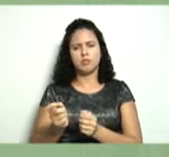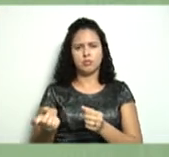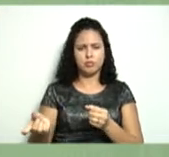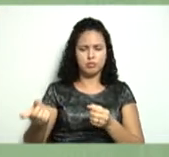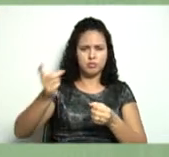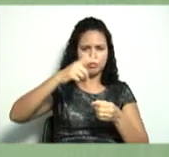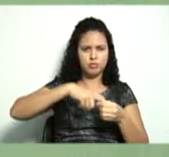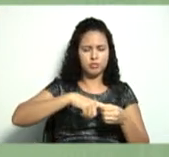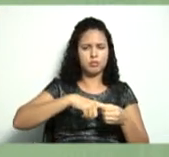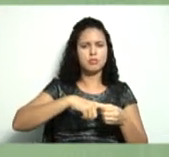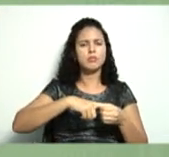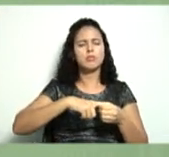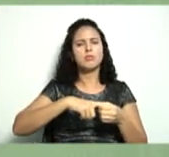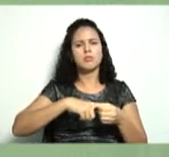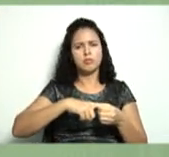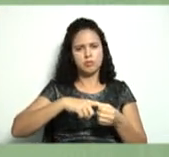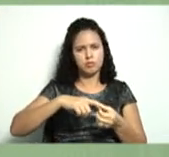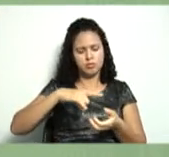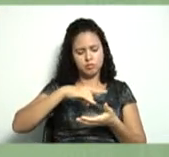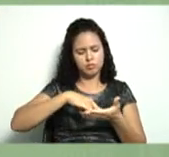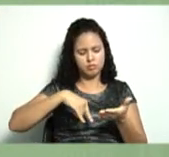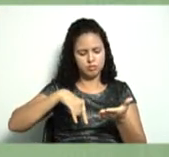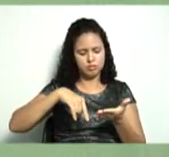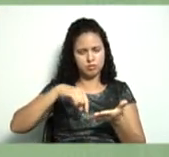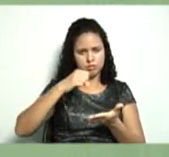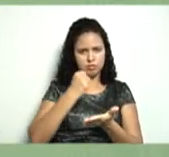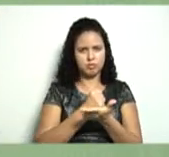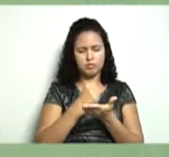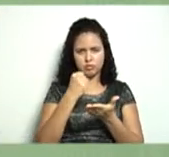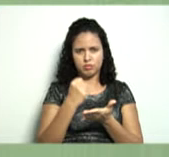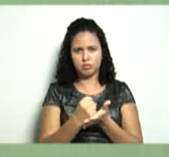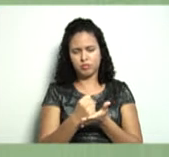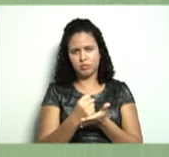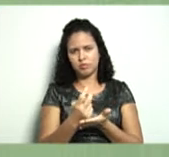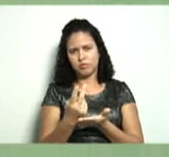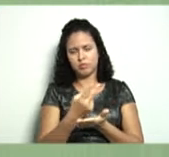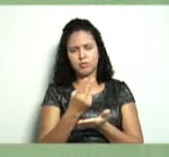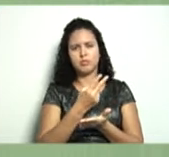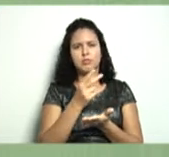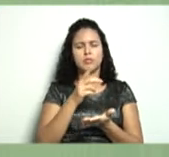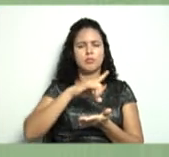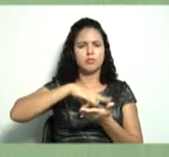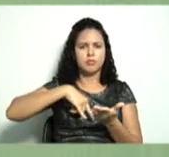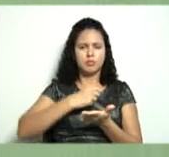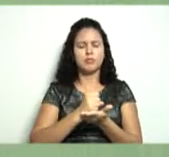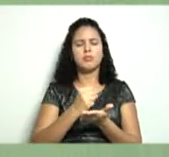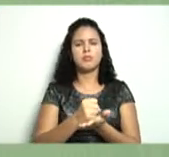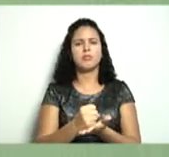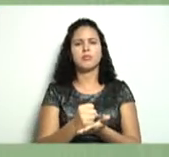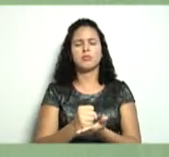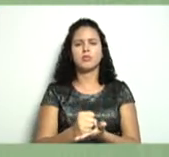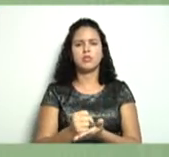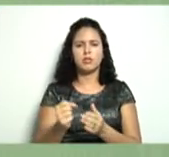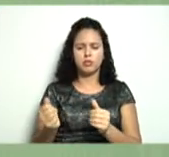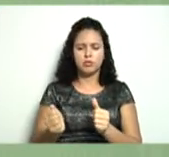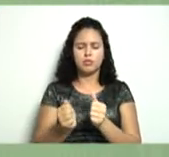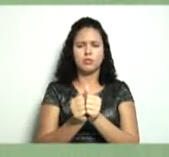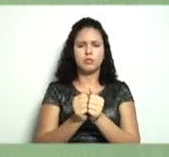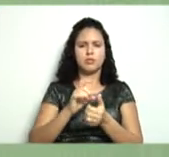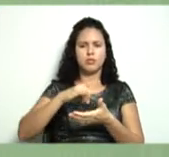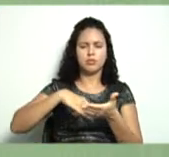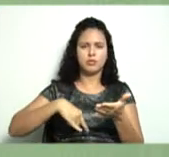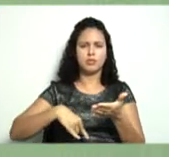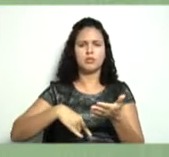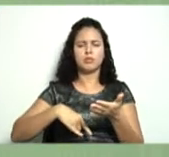devolverá devidamente autenticadas 2 vias à cooperativa, acompanhadas de